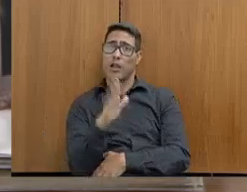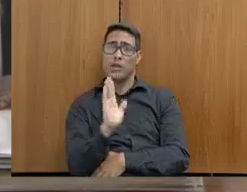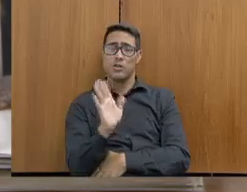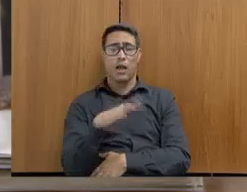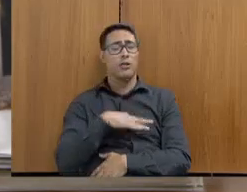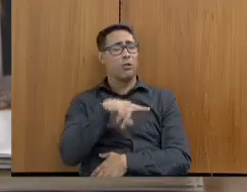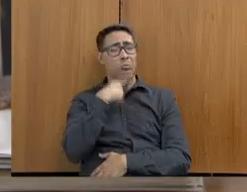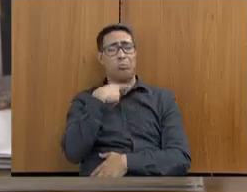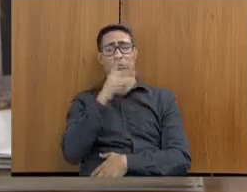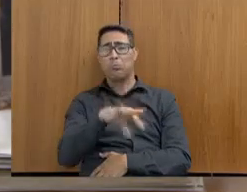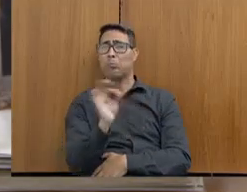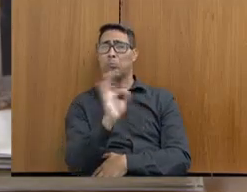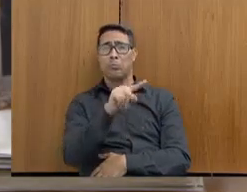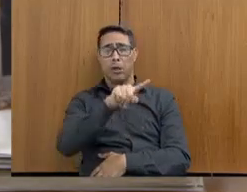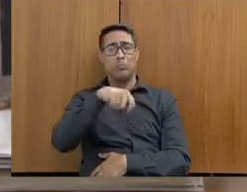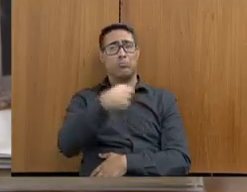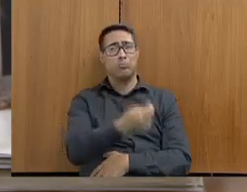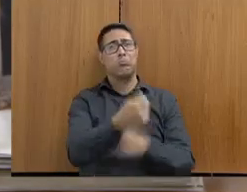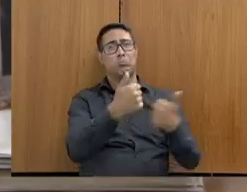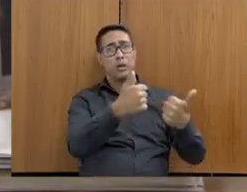e cumprimentar